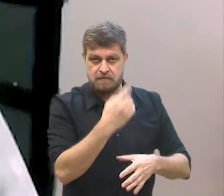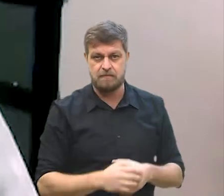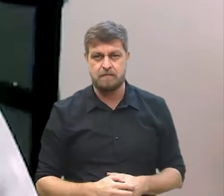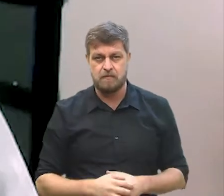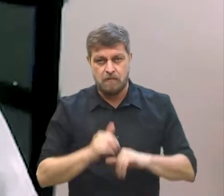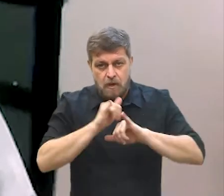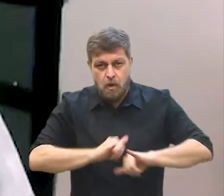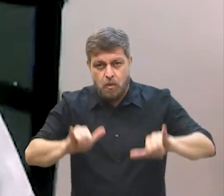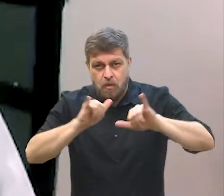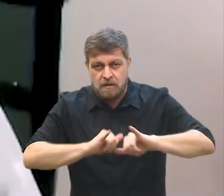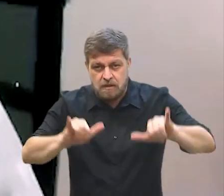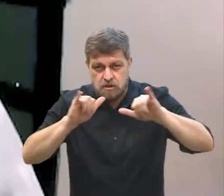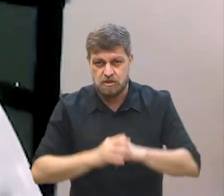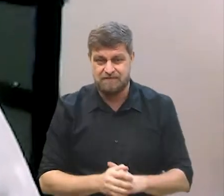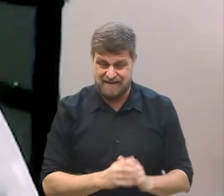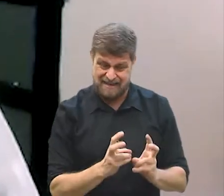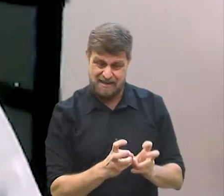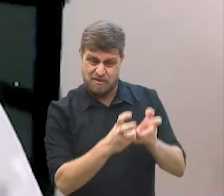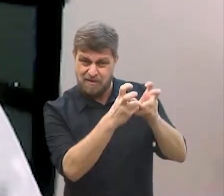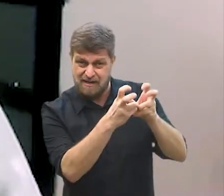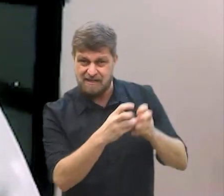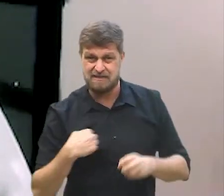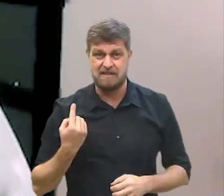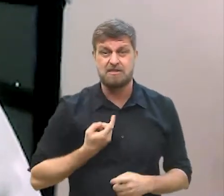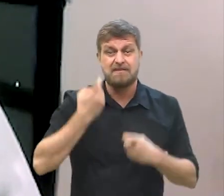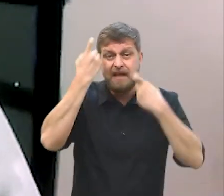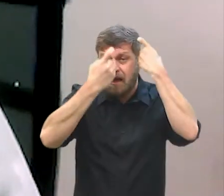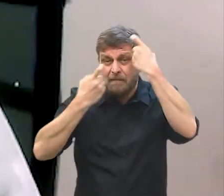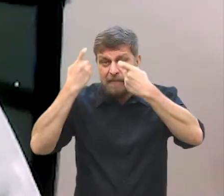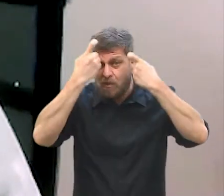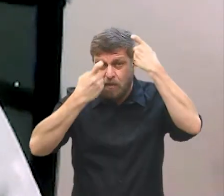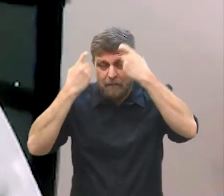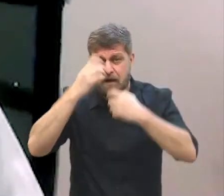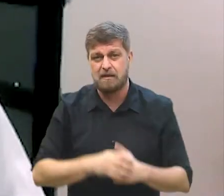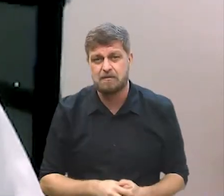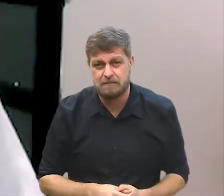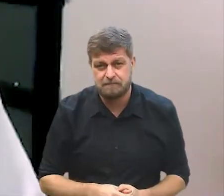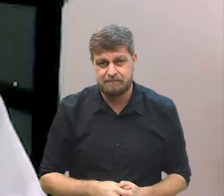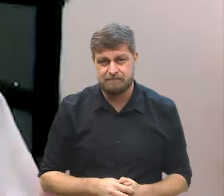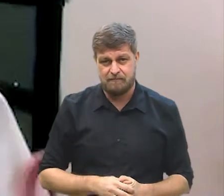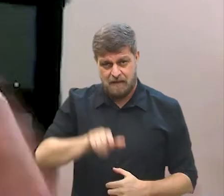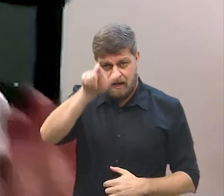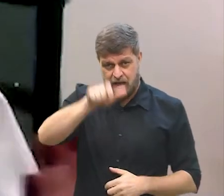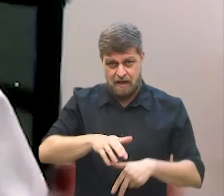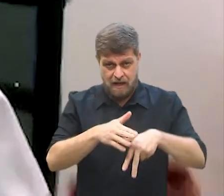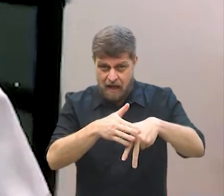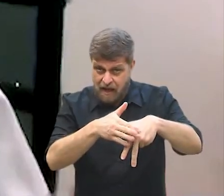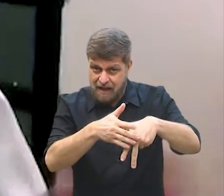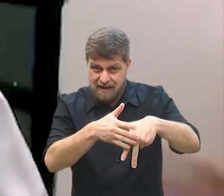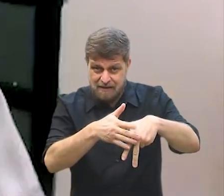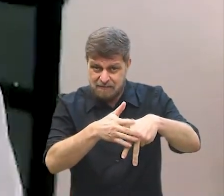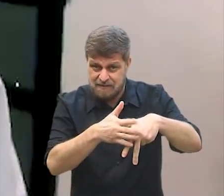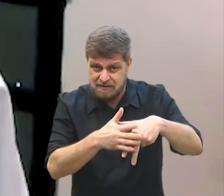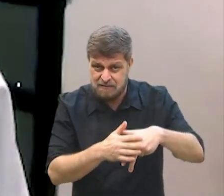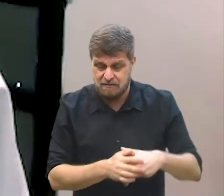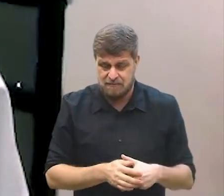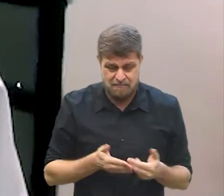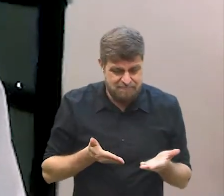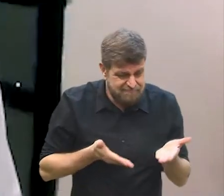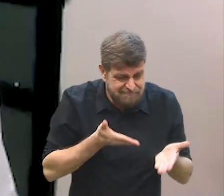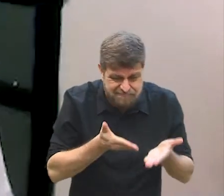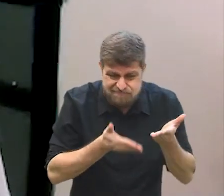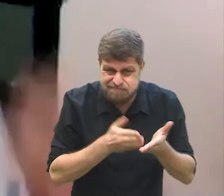com receio de ir até o hospital, né, doutor? E deixou de ir procurar ajuda médica, aí aquela doença foi agravando, mas é importante que ele